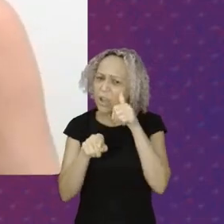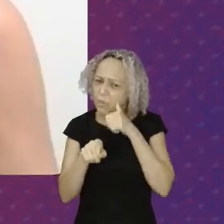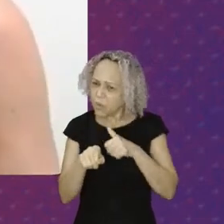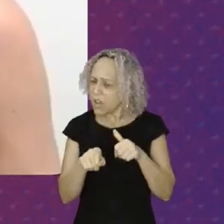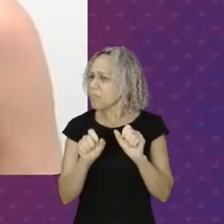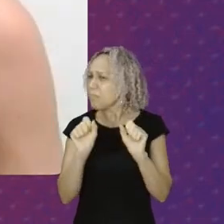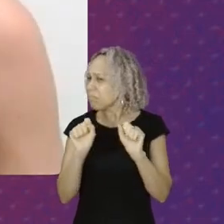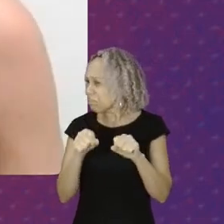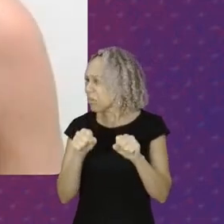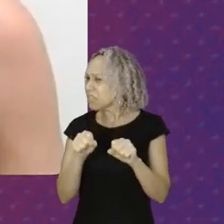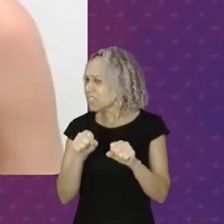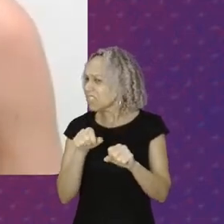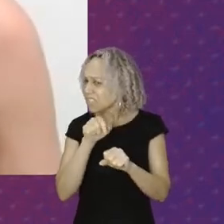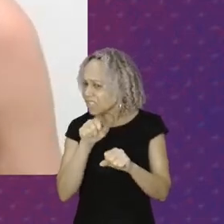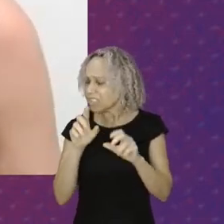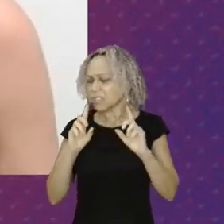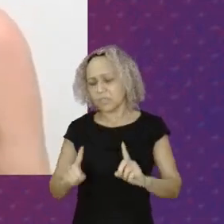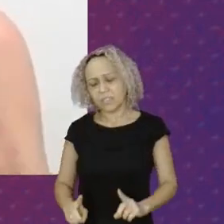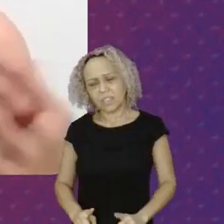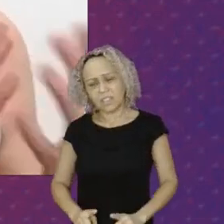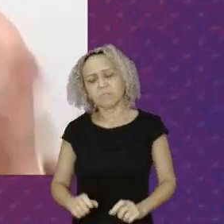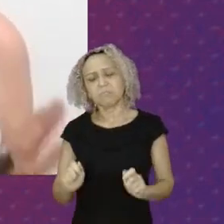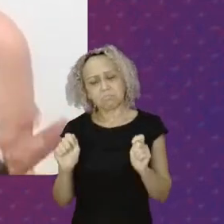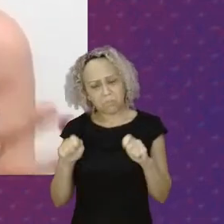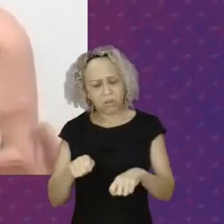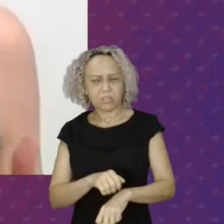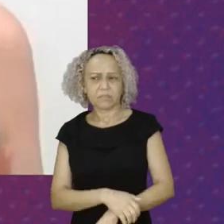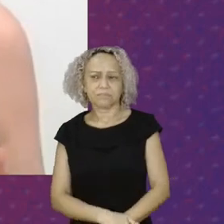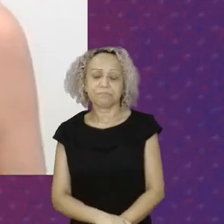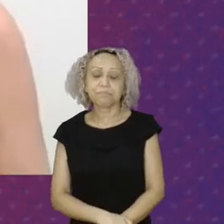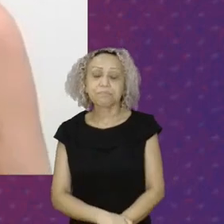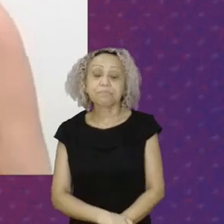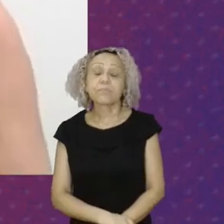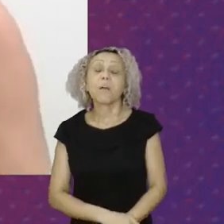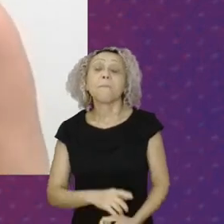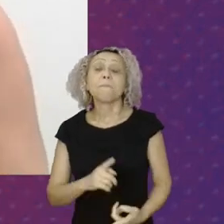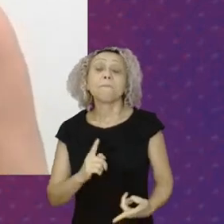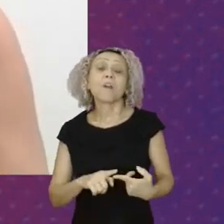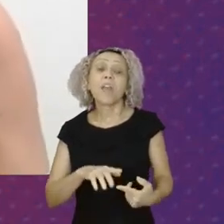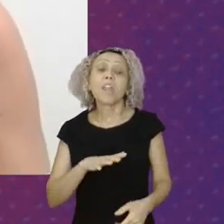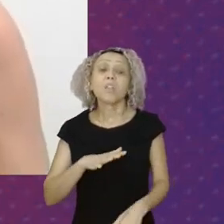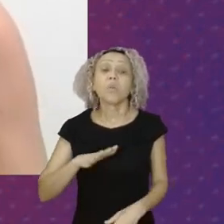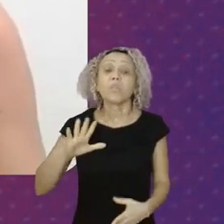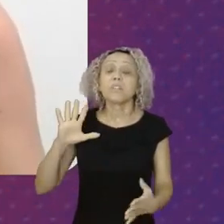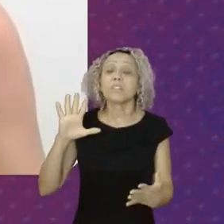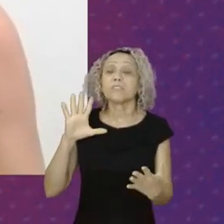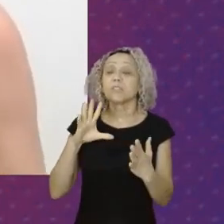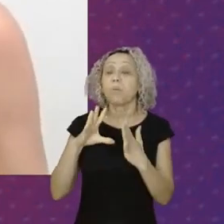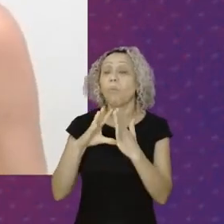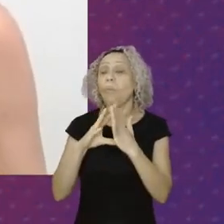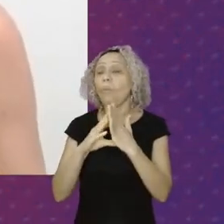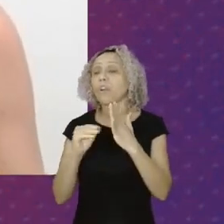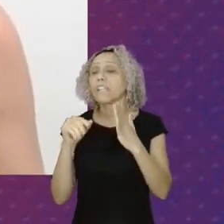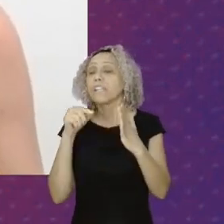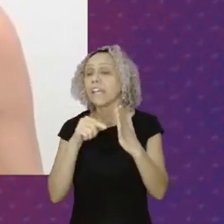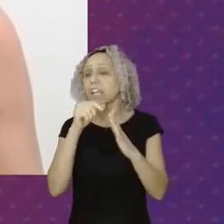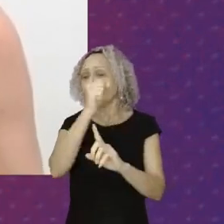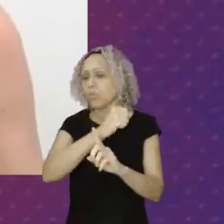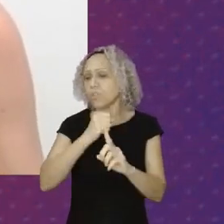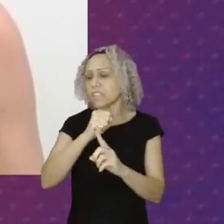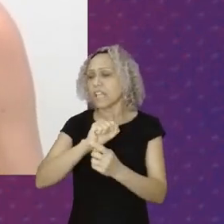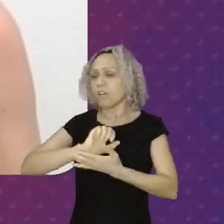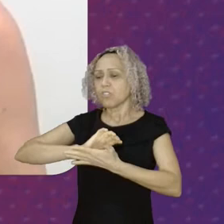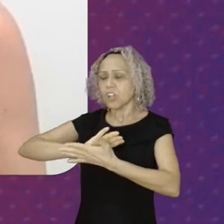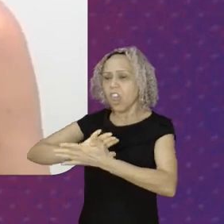fazendo esse preâmbulo? Porque toda essa percepção, todo esse modelo social de